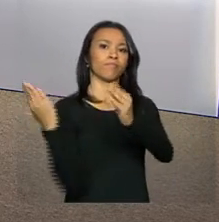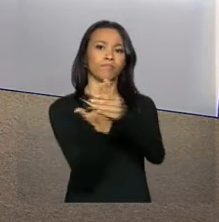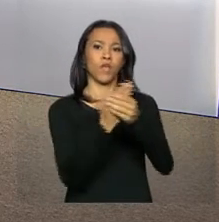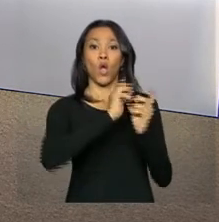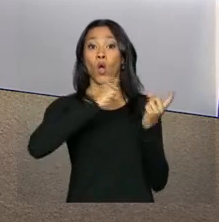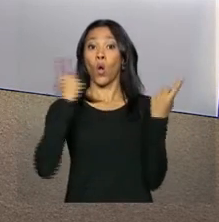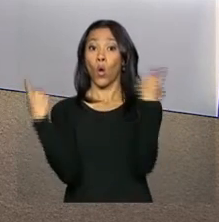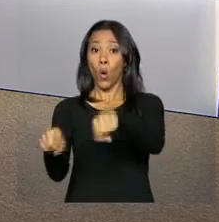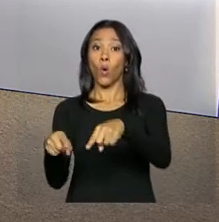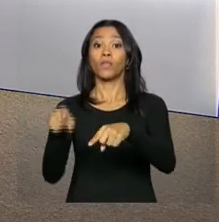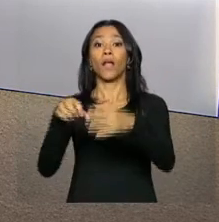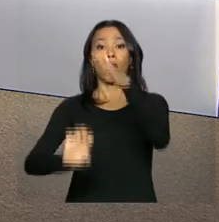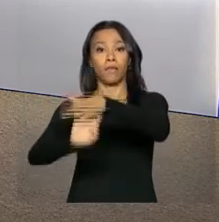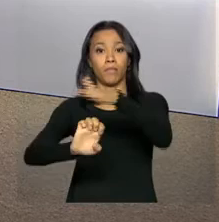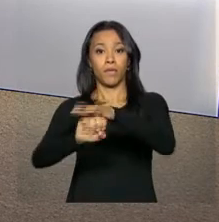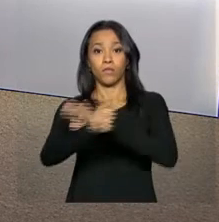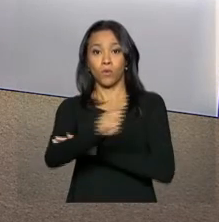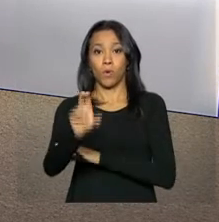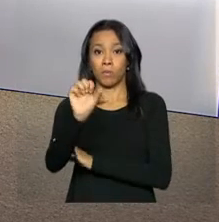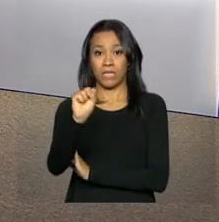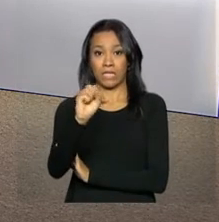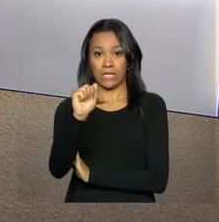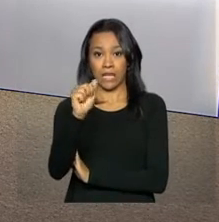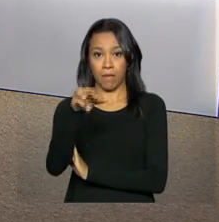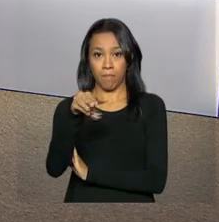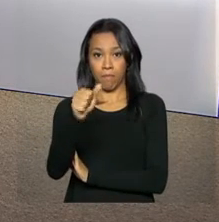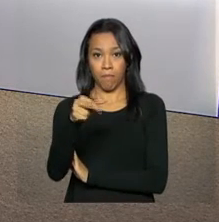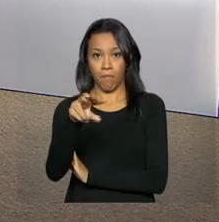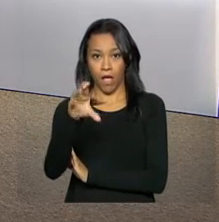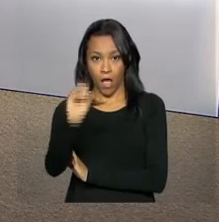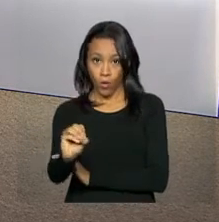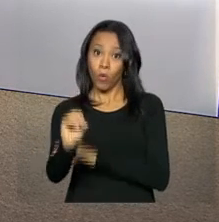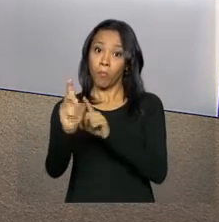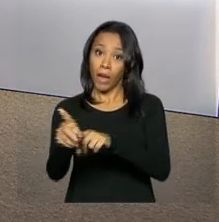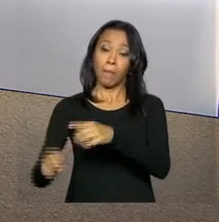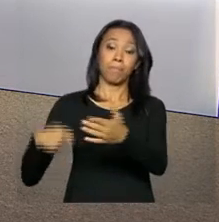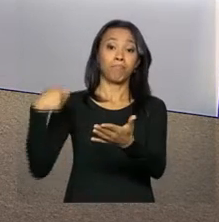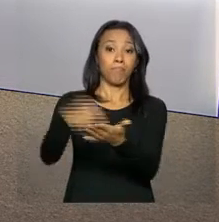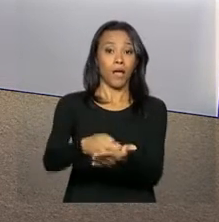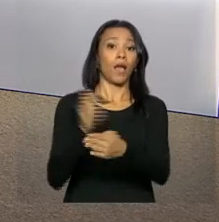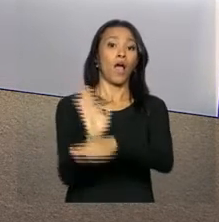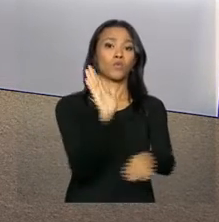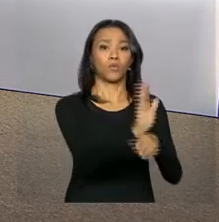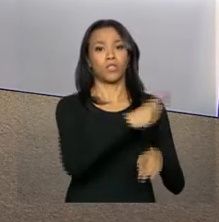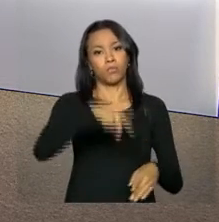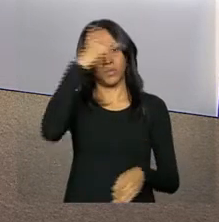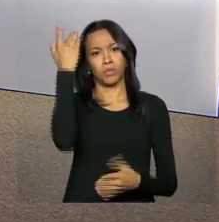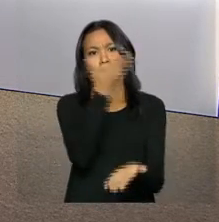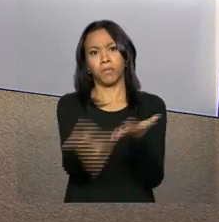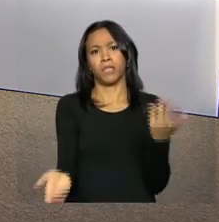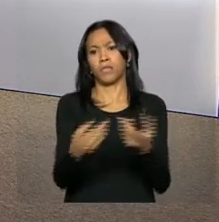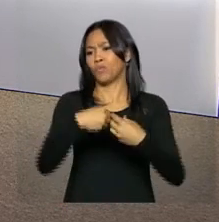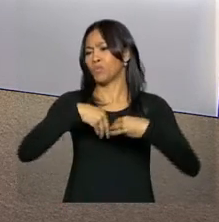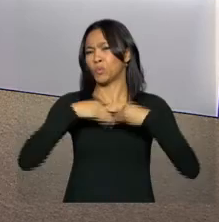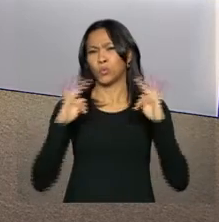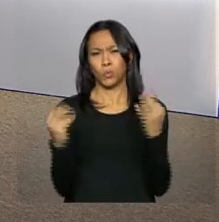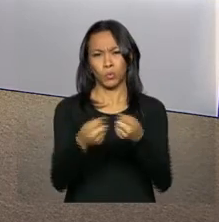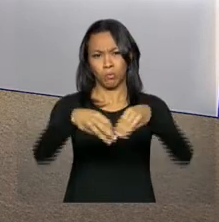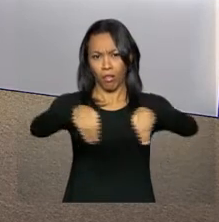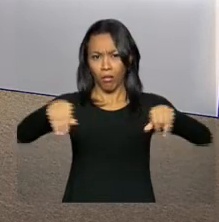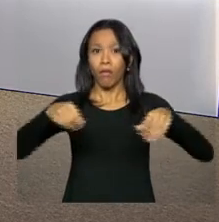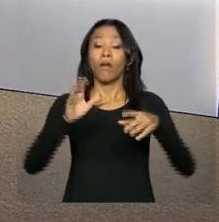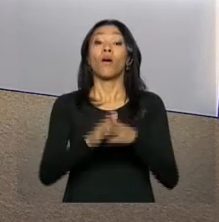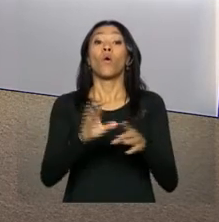samarco e suas controladoras para segurar a indenização dos danos provocados o advogado geral da união luís inácio